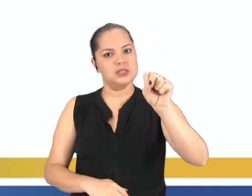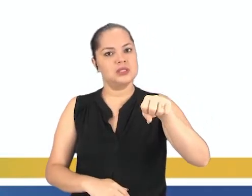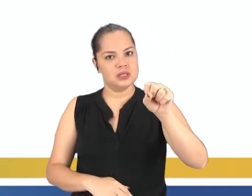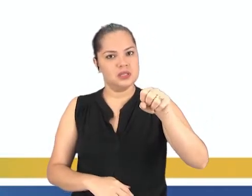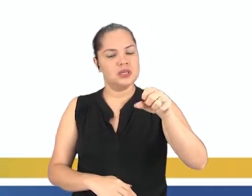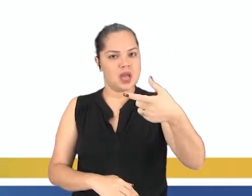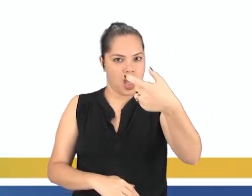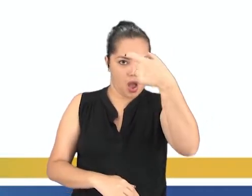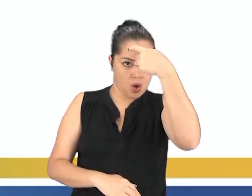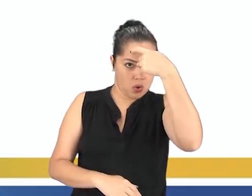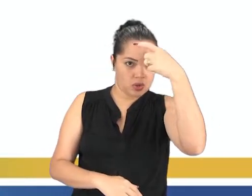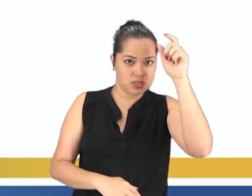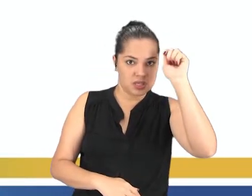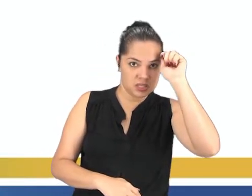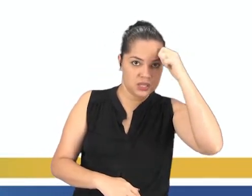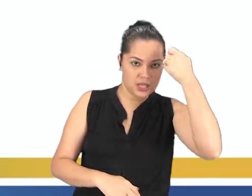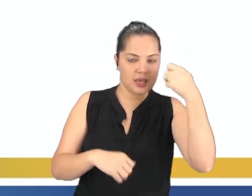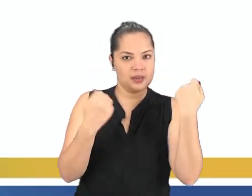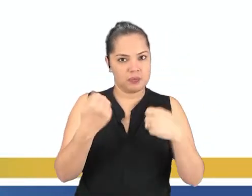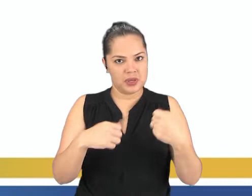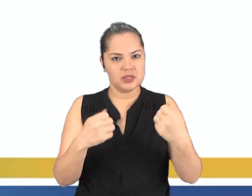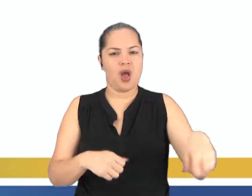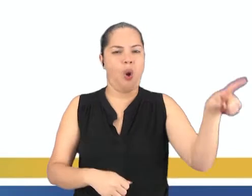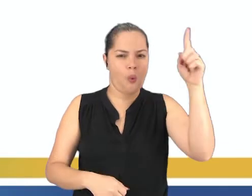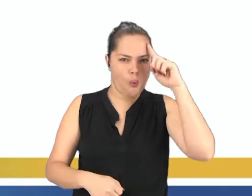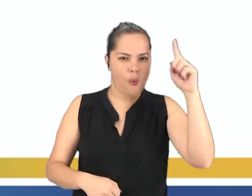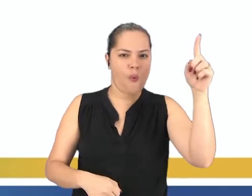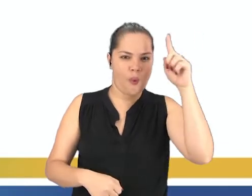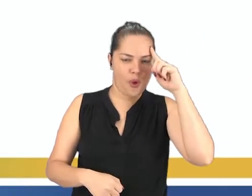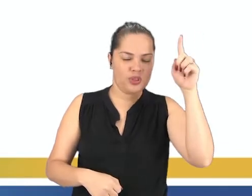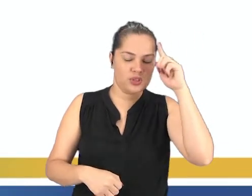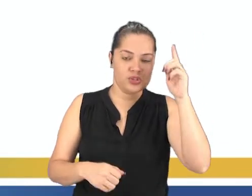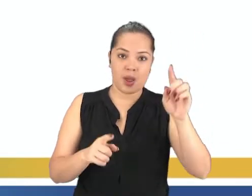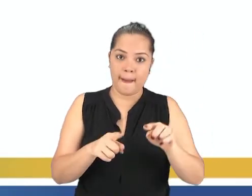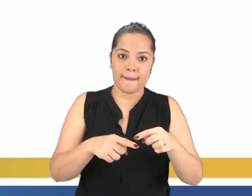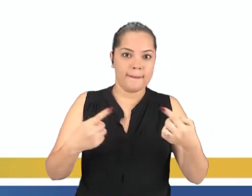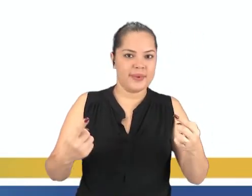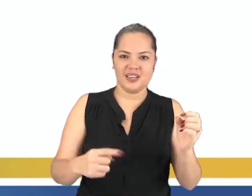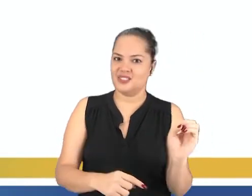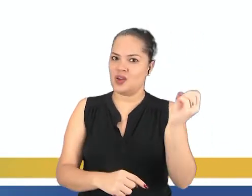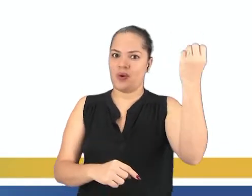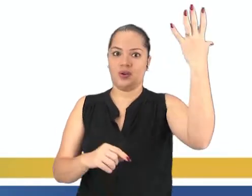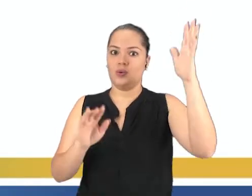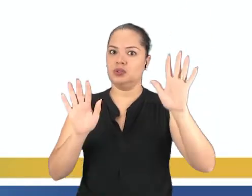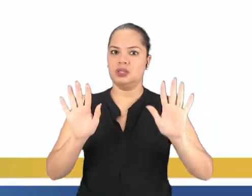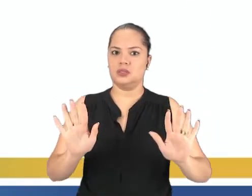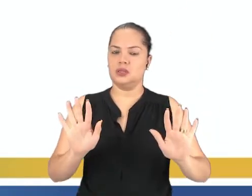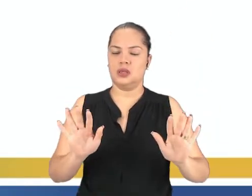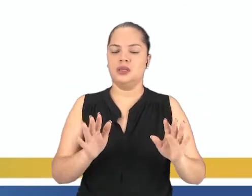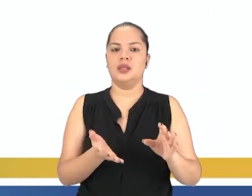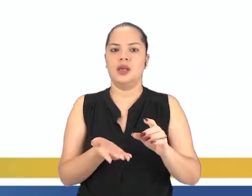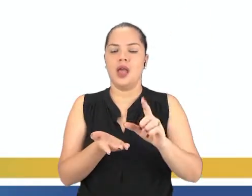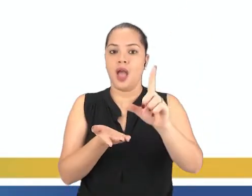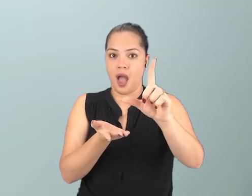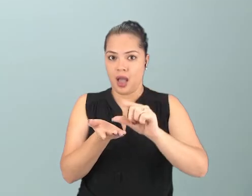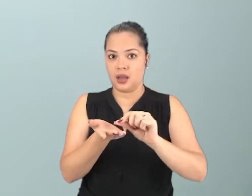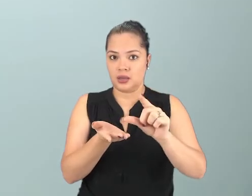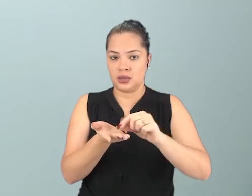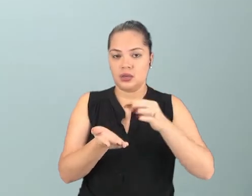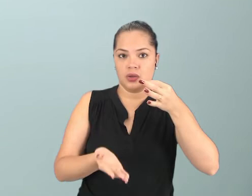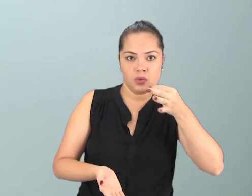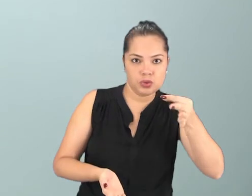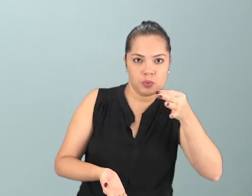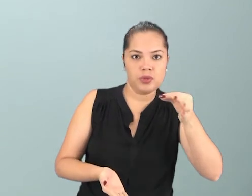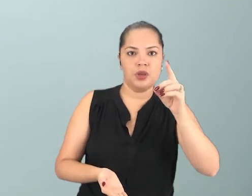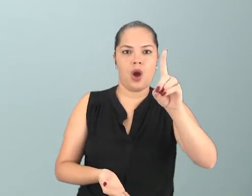dias, mas enquanto não temos isso, esse é um artigo de opinião feito por Duda Buchmann, né? Nesse artigo de opinião,